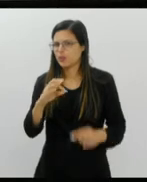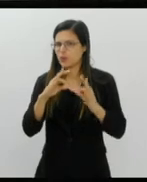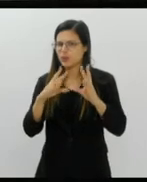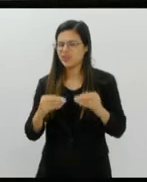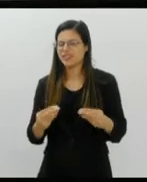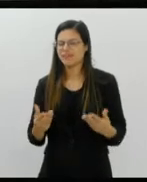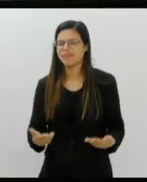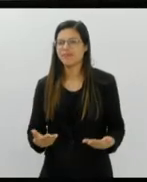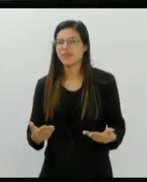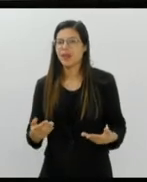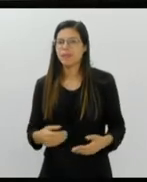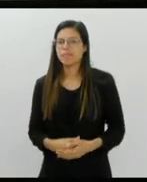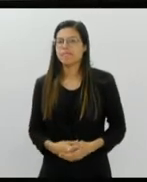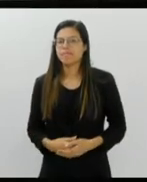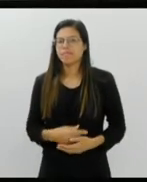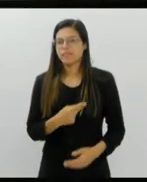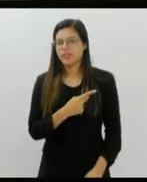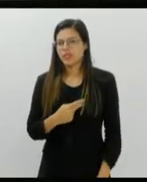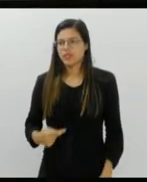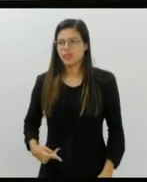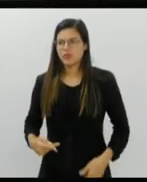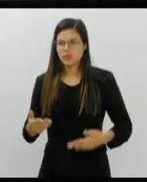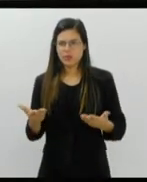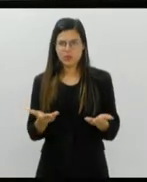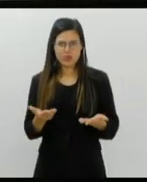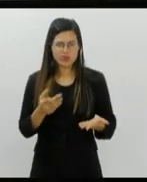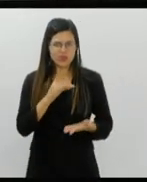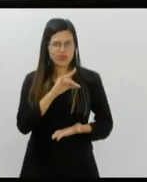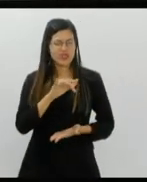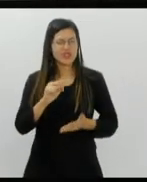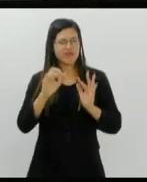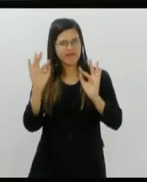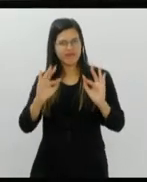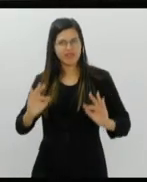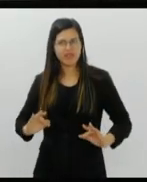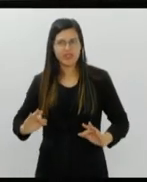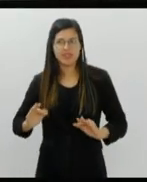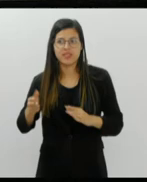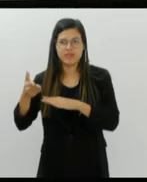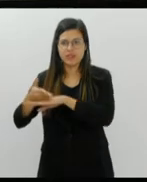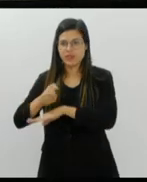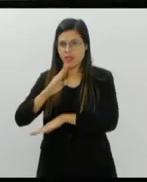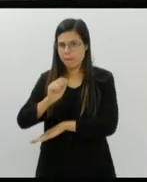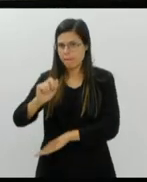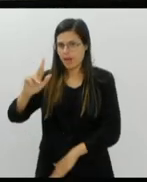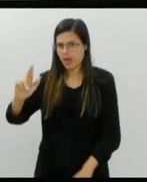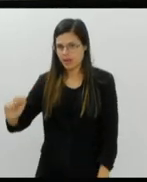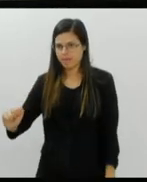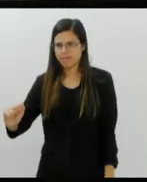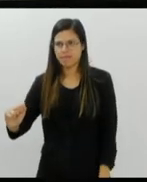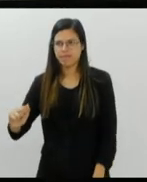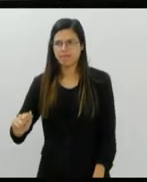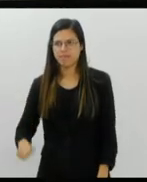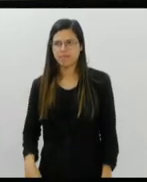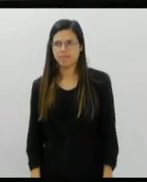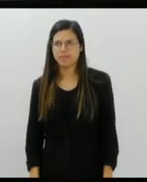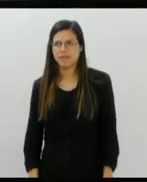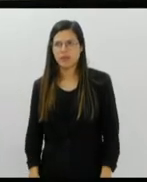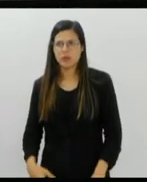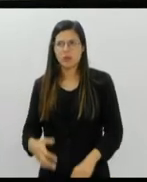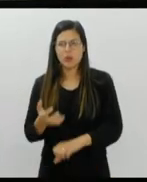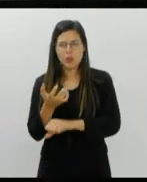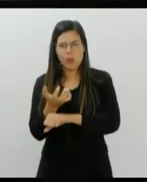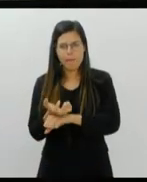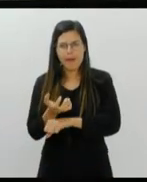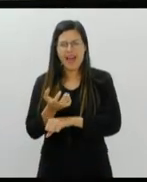é um dia para mim muito feliz n Hoje eu estive na Barra ente no Parque Olímpico